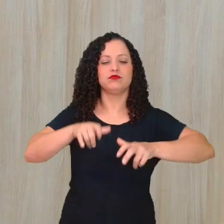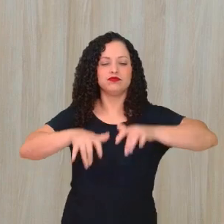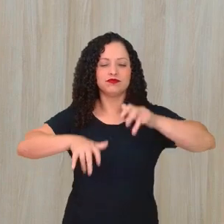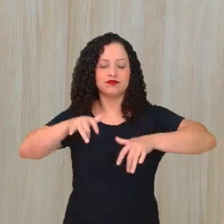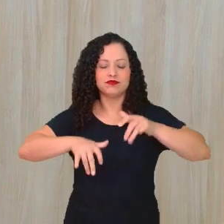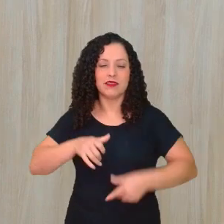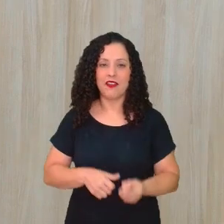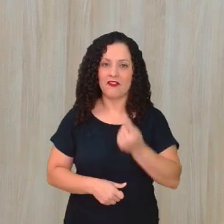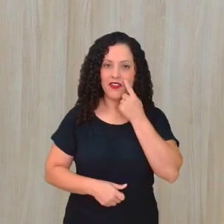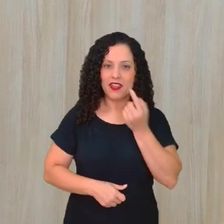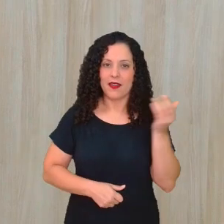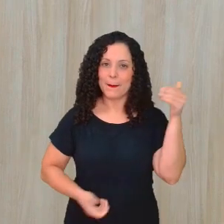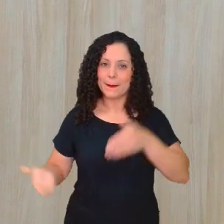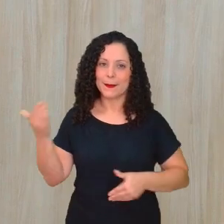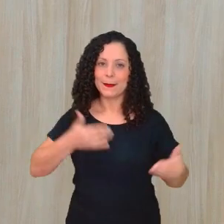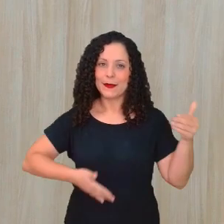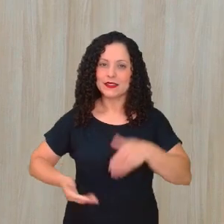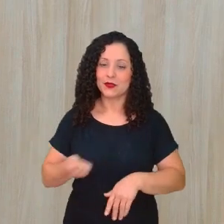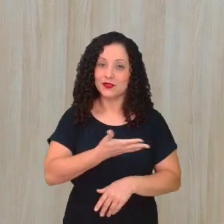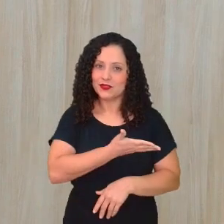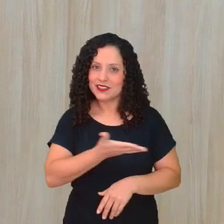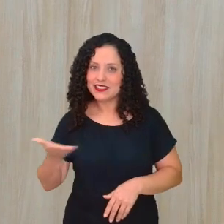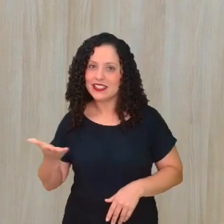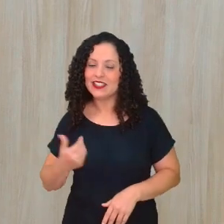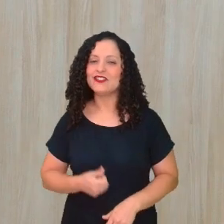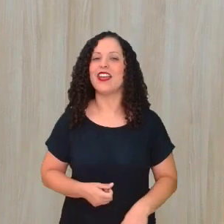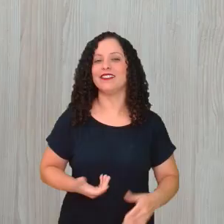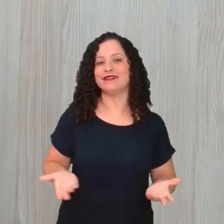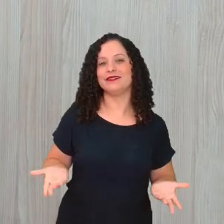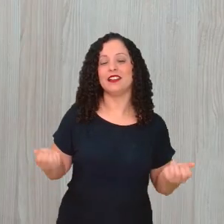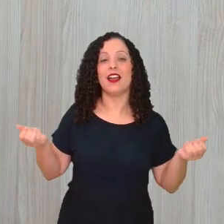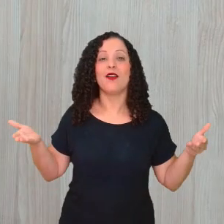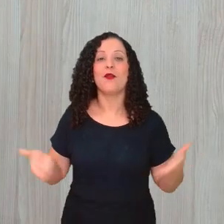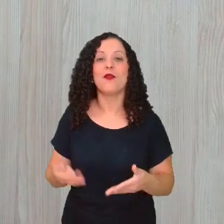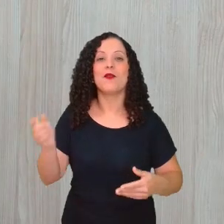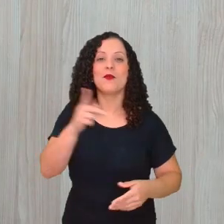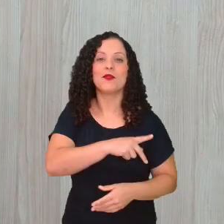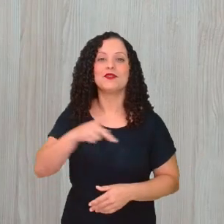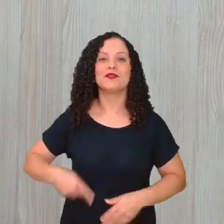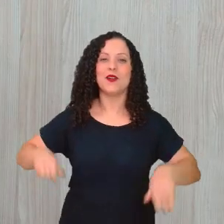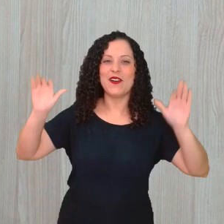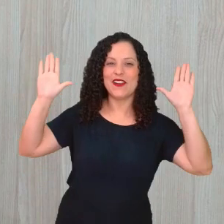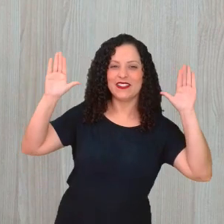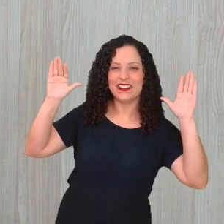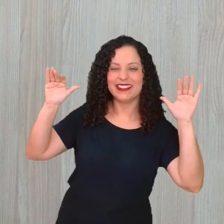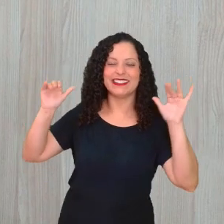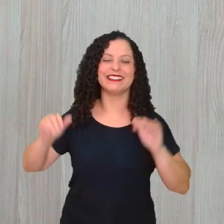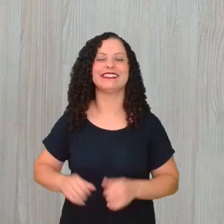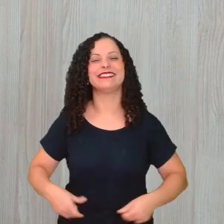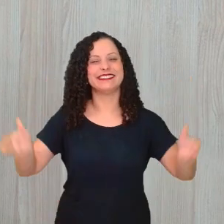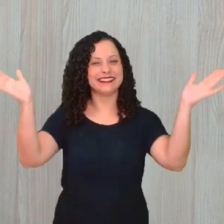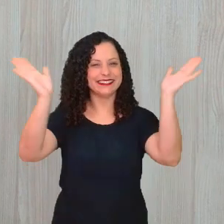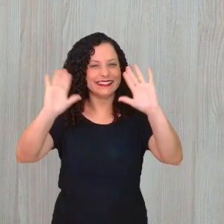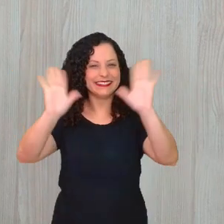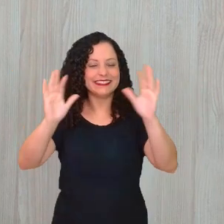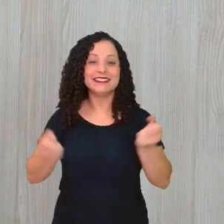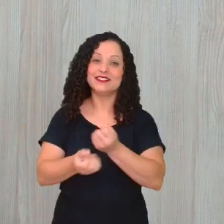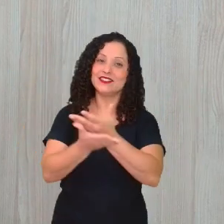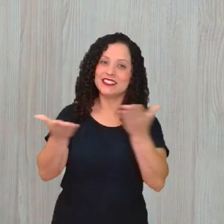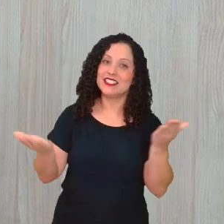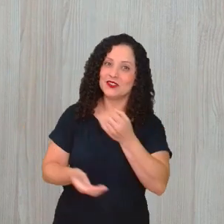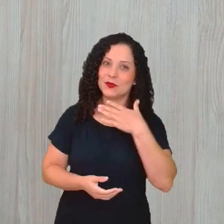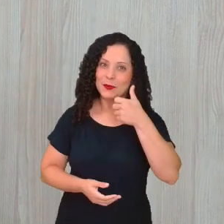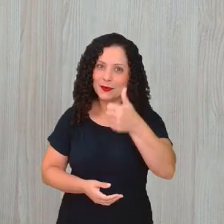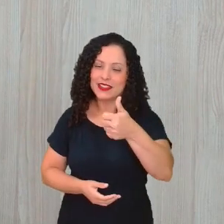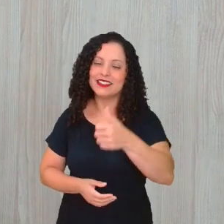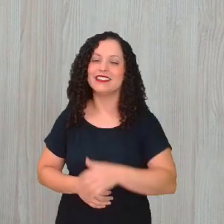os comentários de vocês. Tá bom? Dê um alô aí, Luciano, para essa galera do 8º ano. Olá, pessoal, tudo bom com vocês? Então,